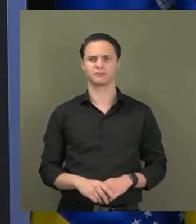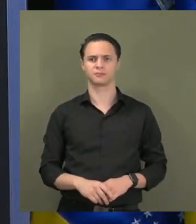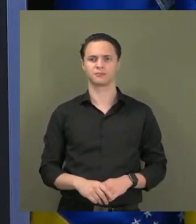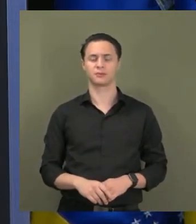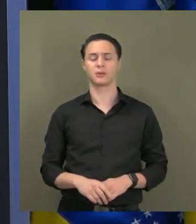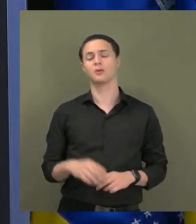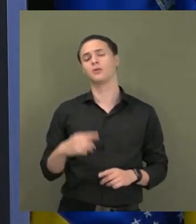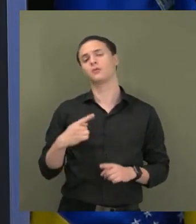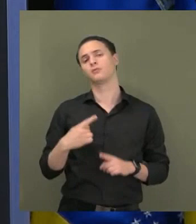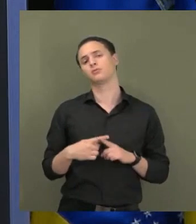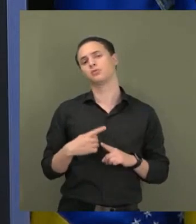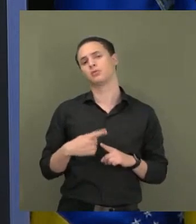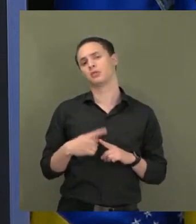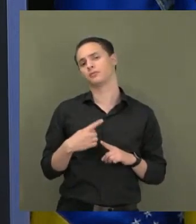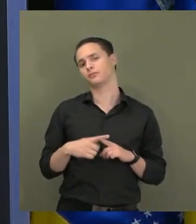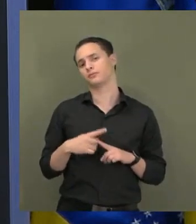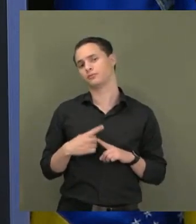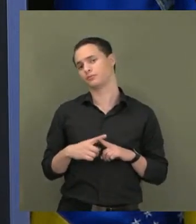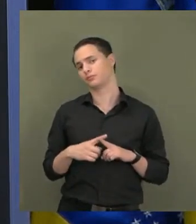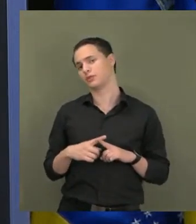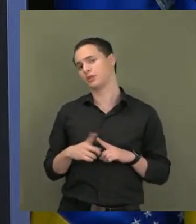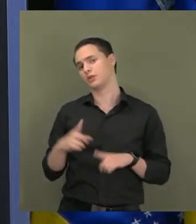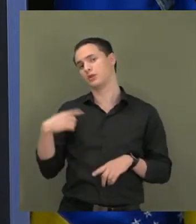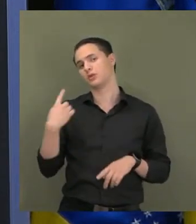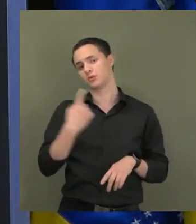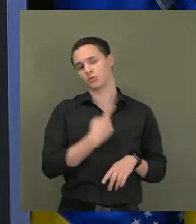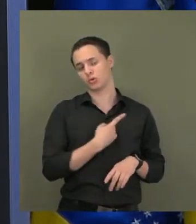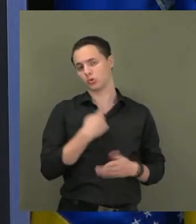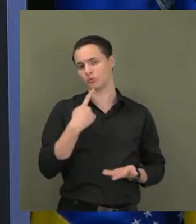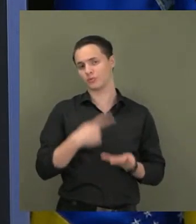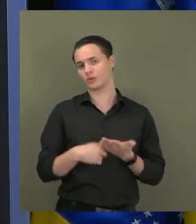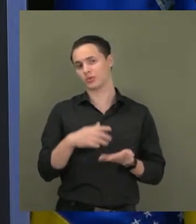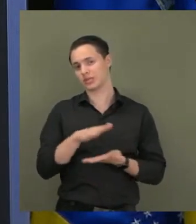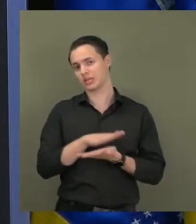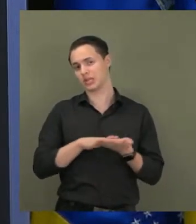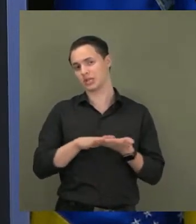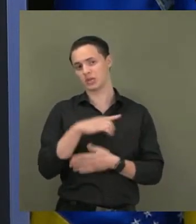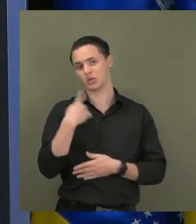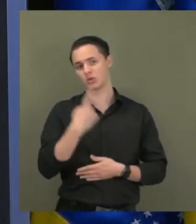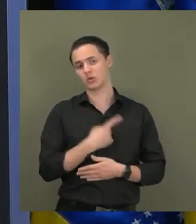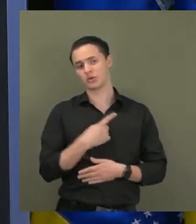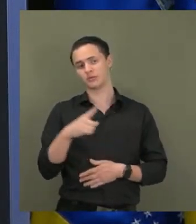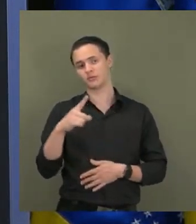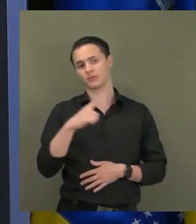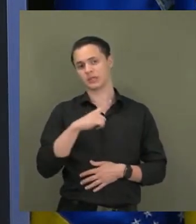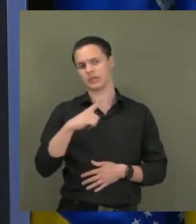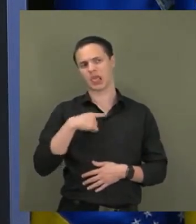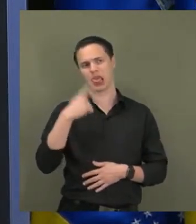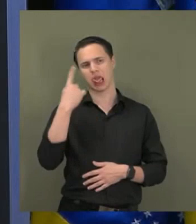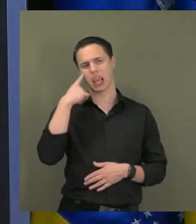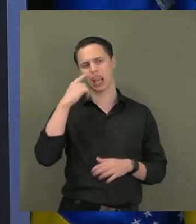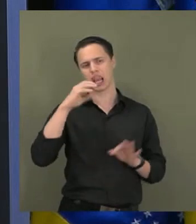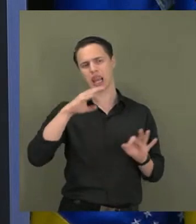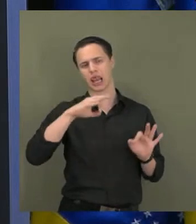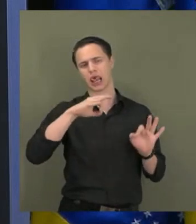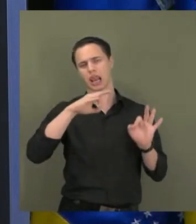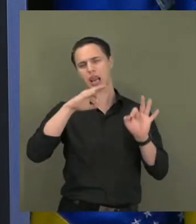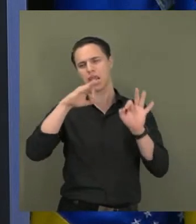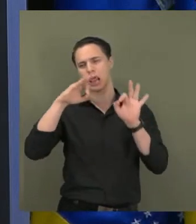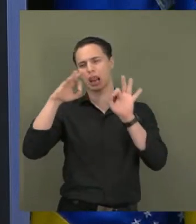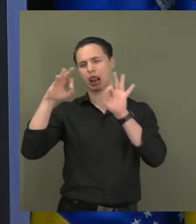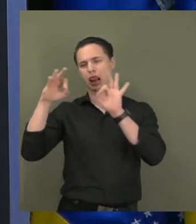por não cumprirmos o nosso dever, por assistirmos esse espetáculo